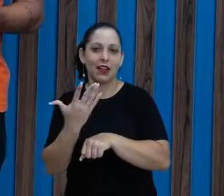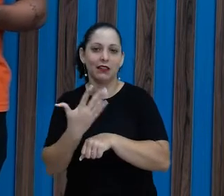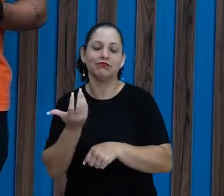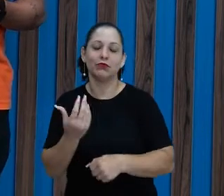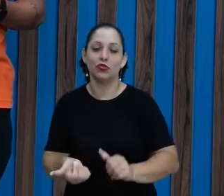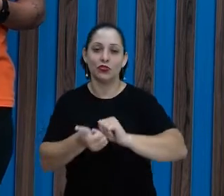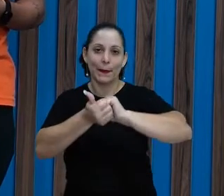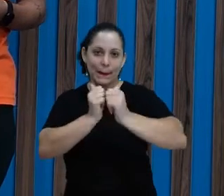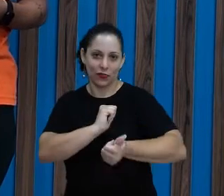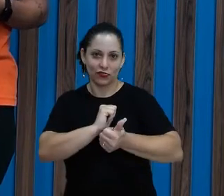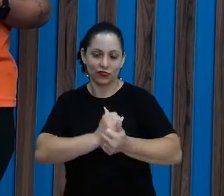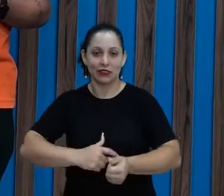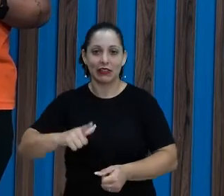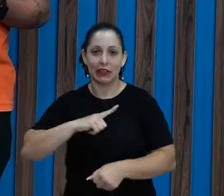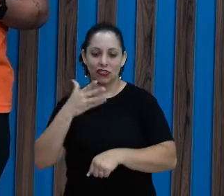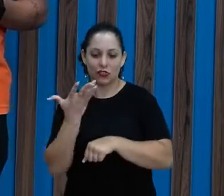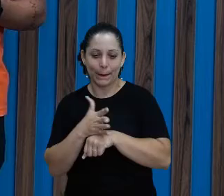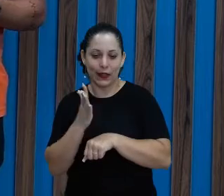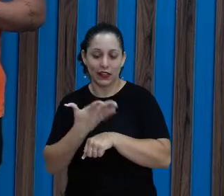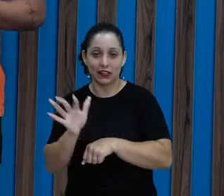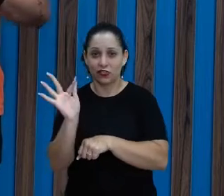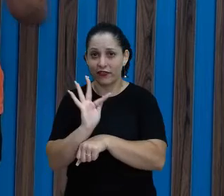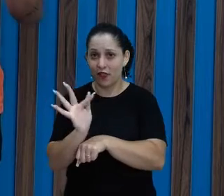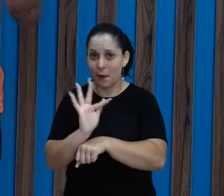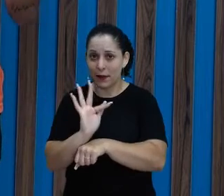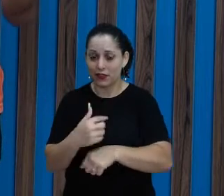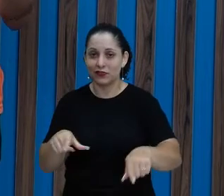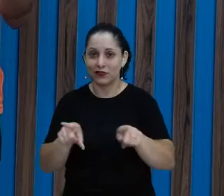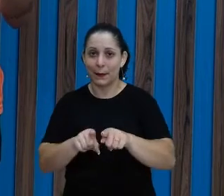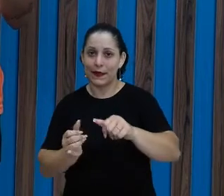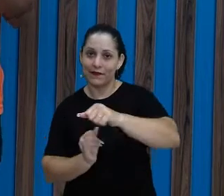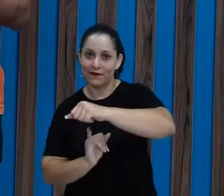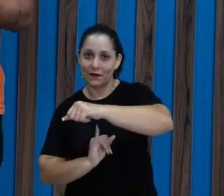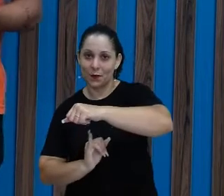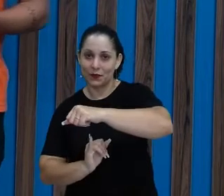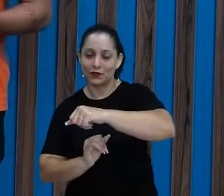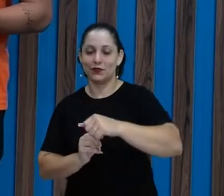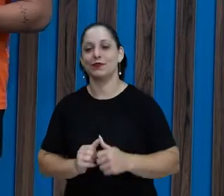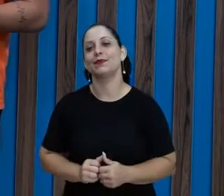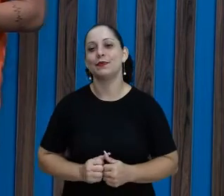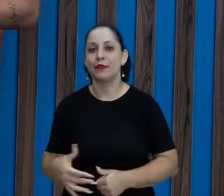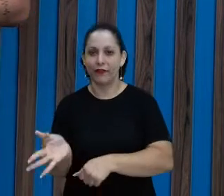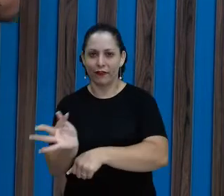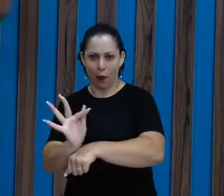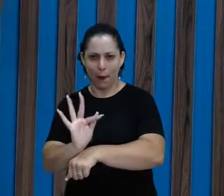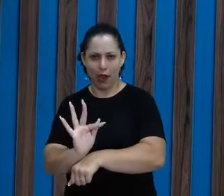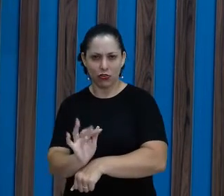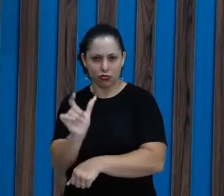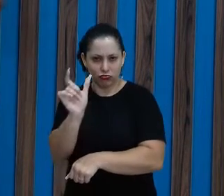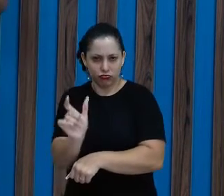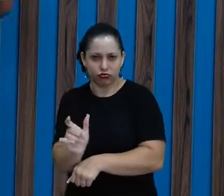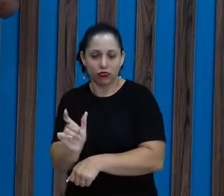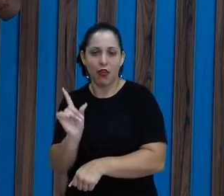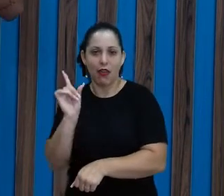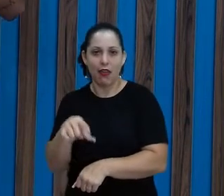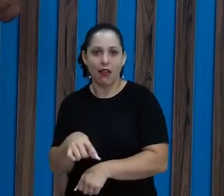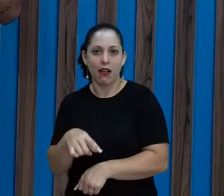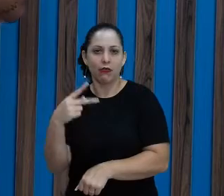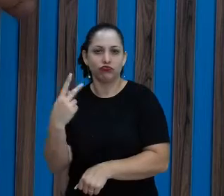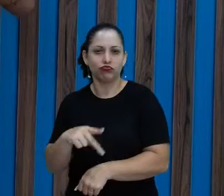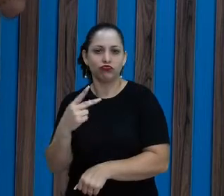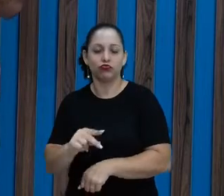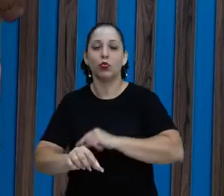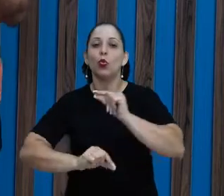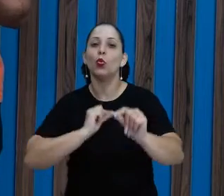esporte. Então, tem aquelas práticas que são as formais e as não formais, né? As formais, elas passam pela